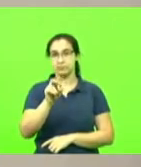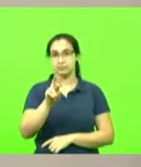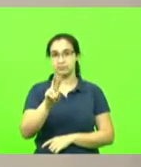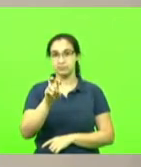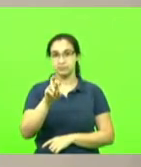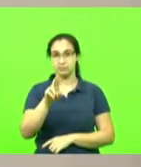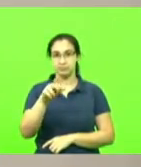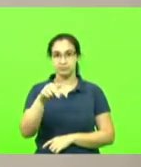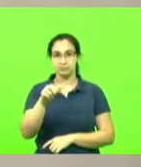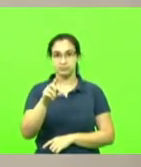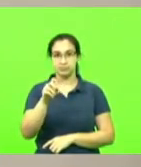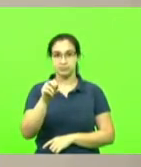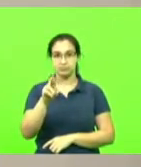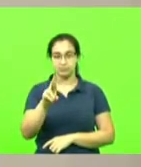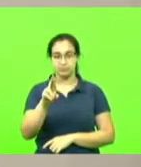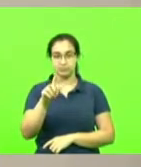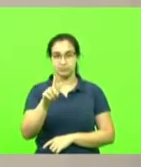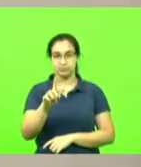Em discussão.